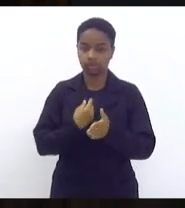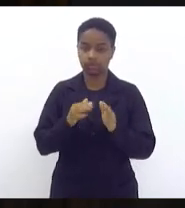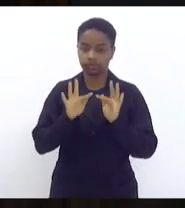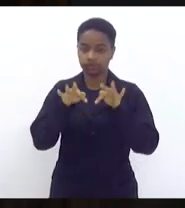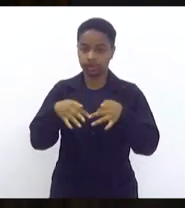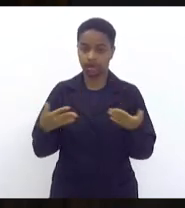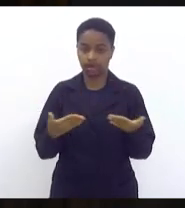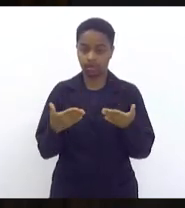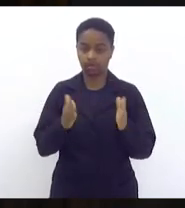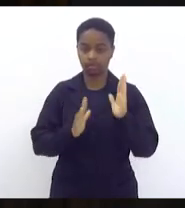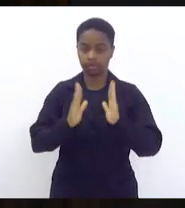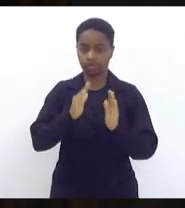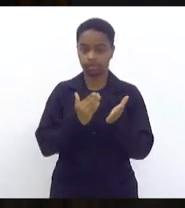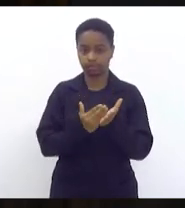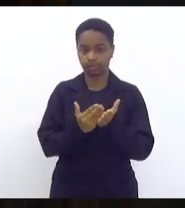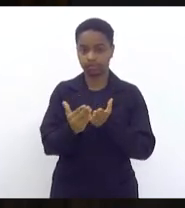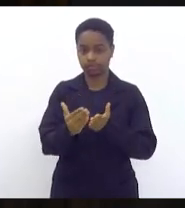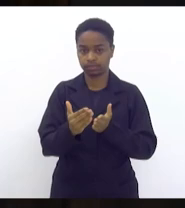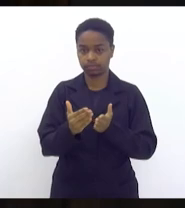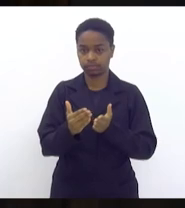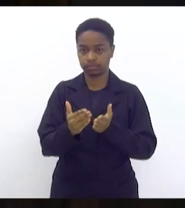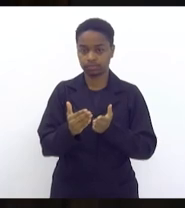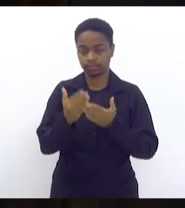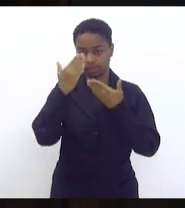encerra-se o expediente inicial.